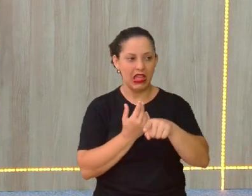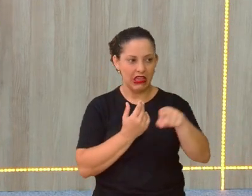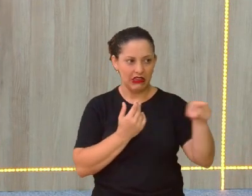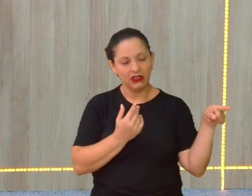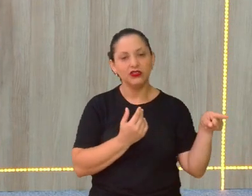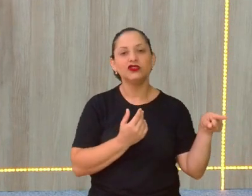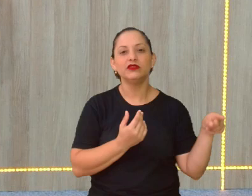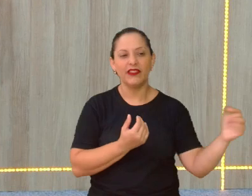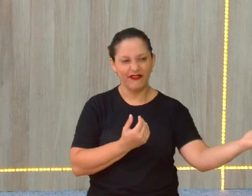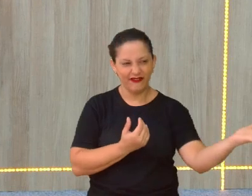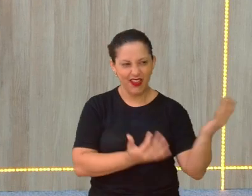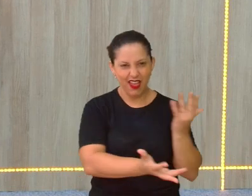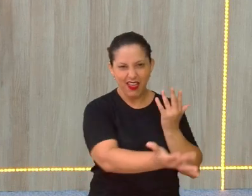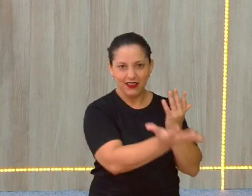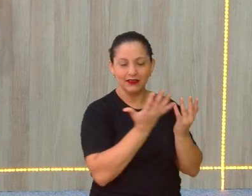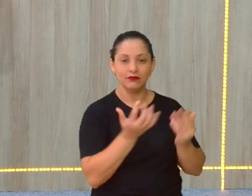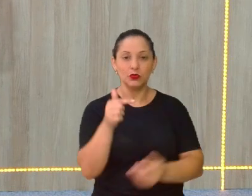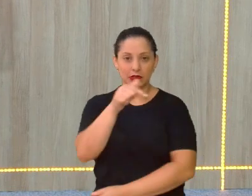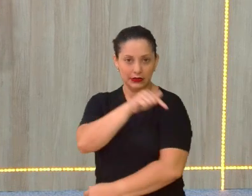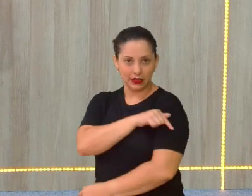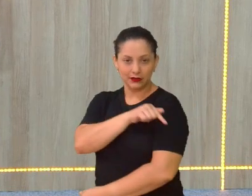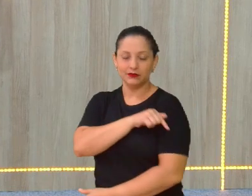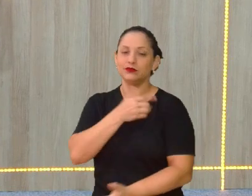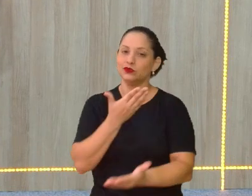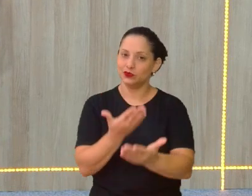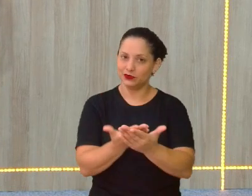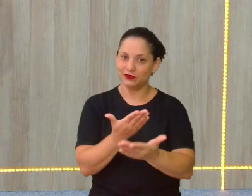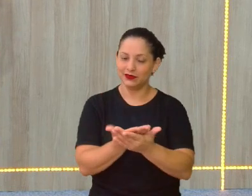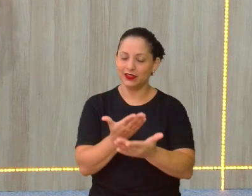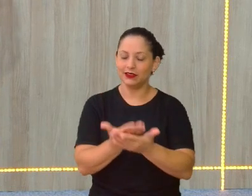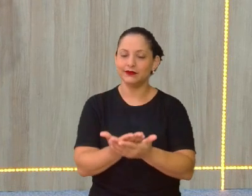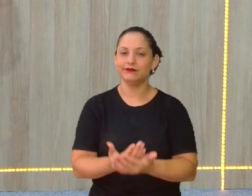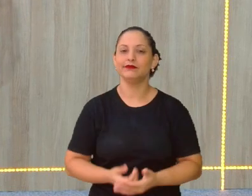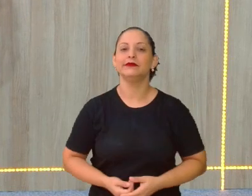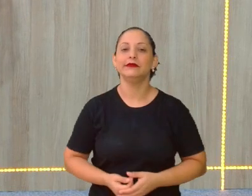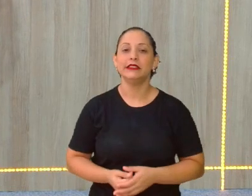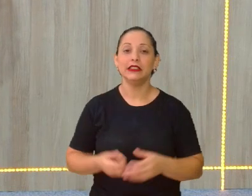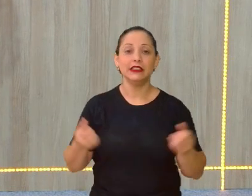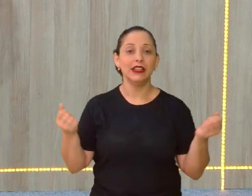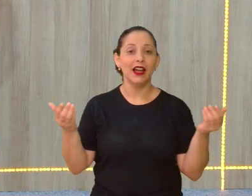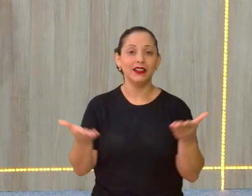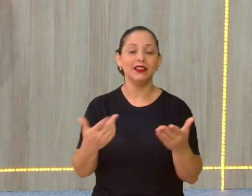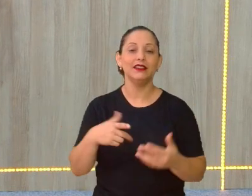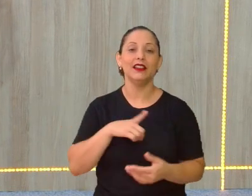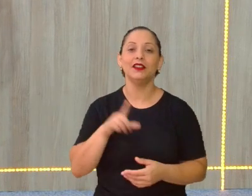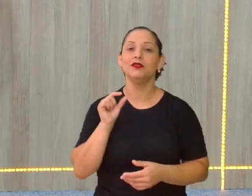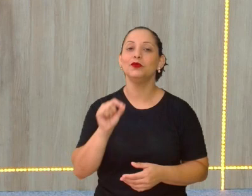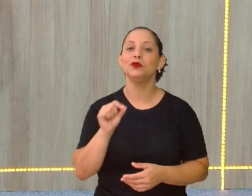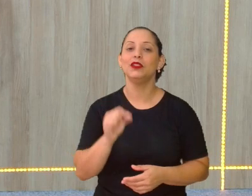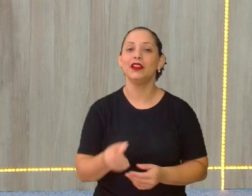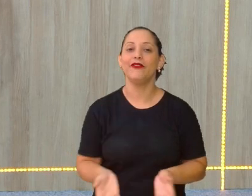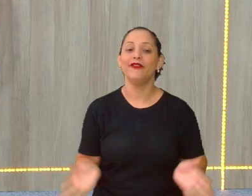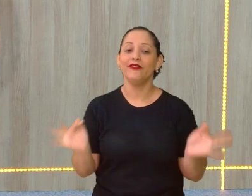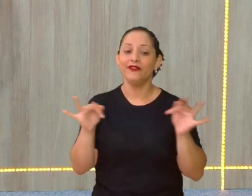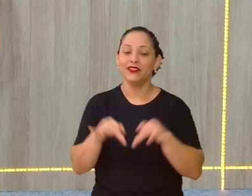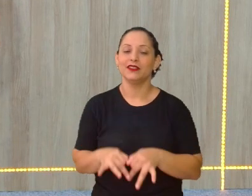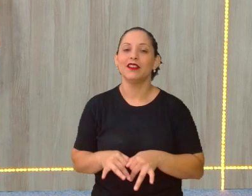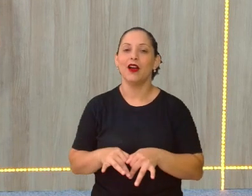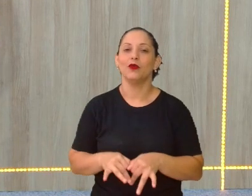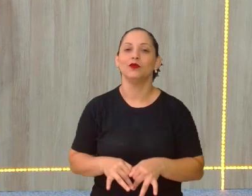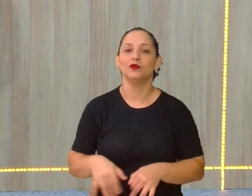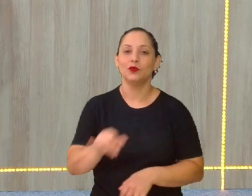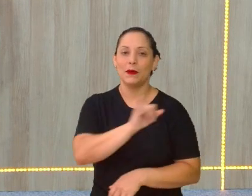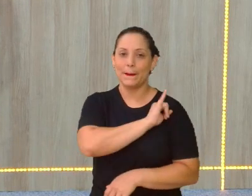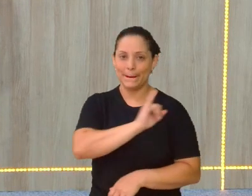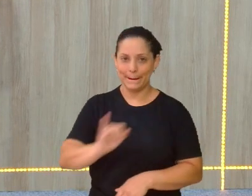gente vai estudar isso no 7º ano. E com isso a gente tem aí o fim do chamado Império Romano